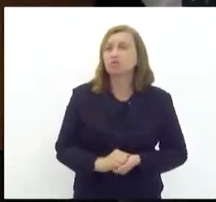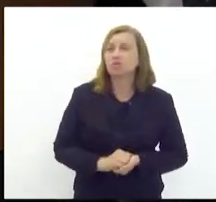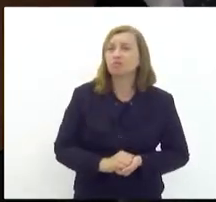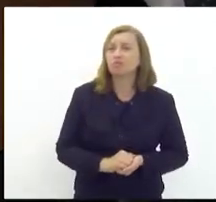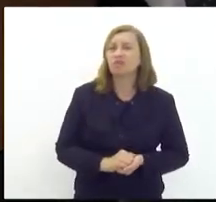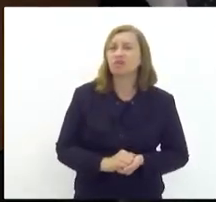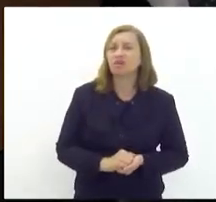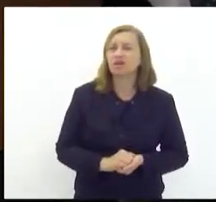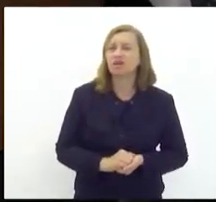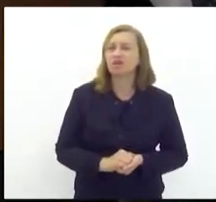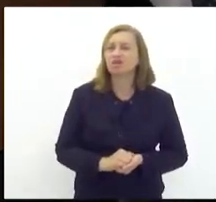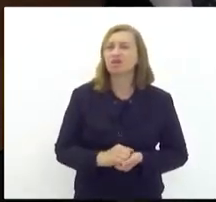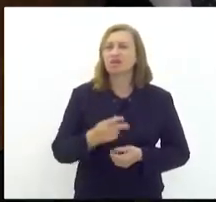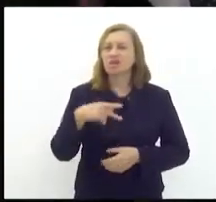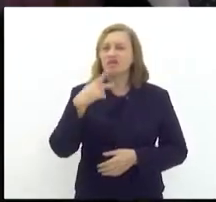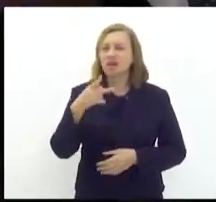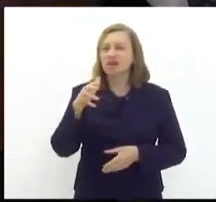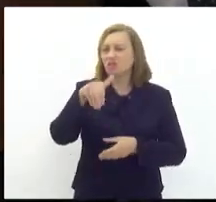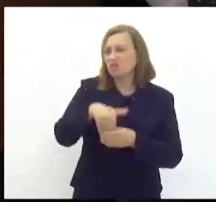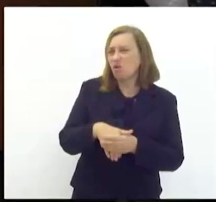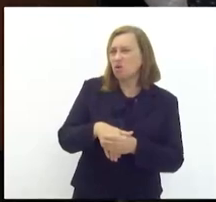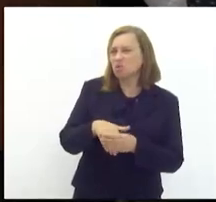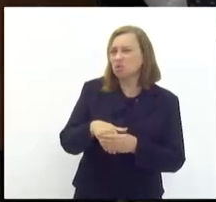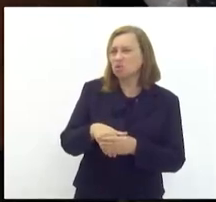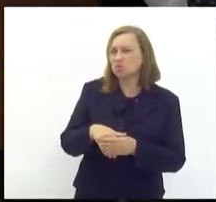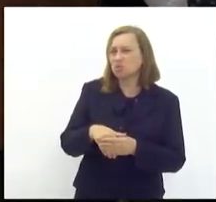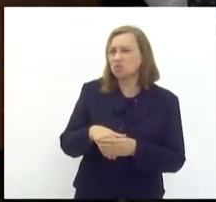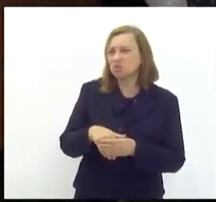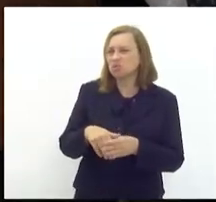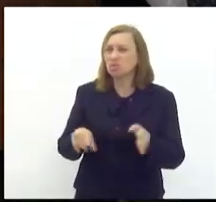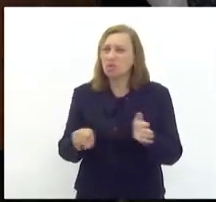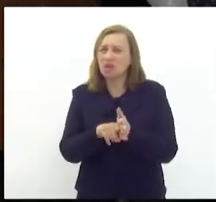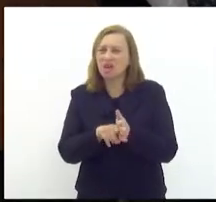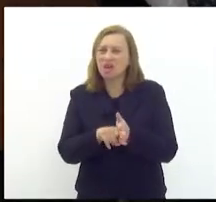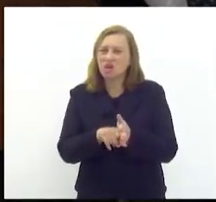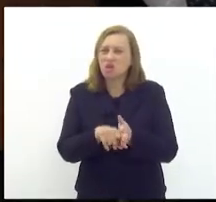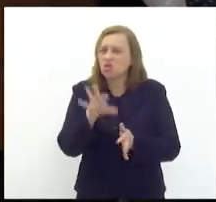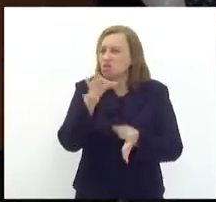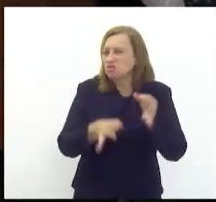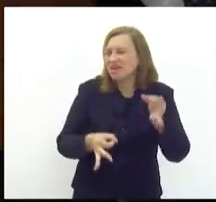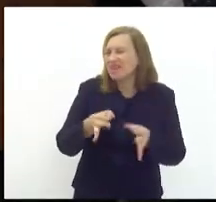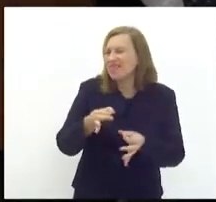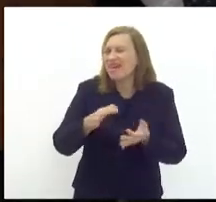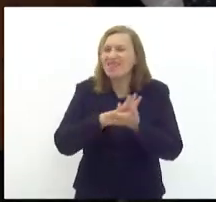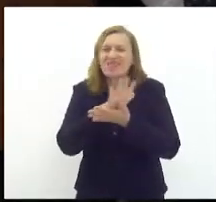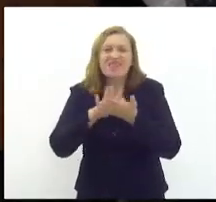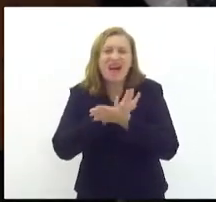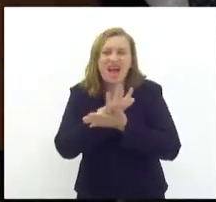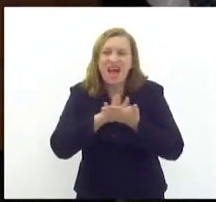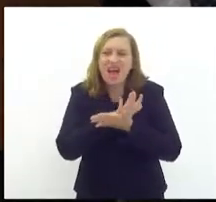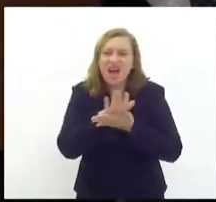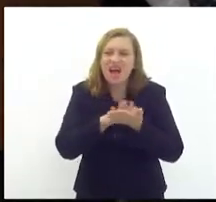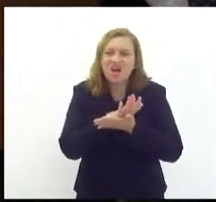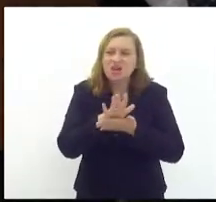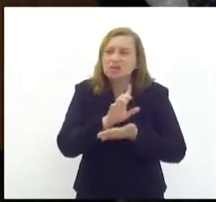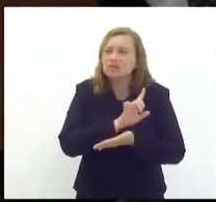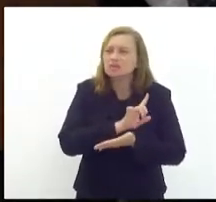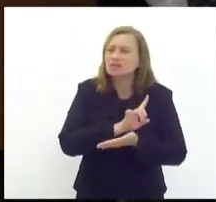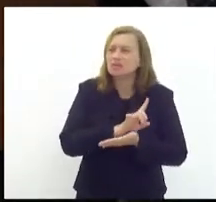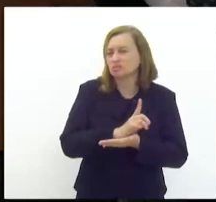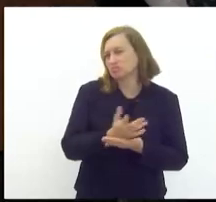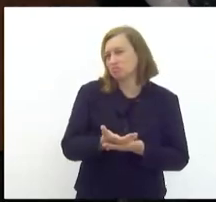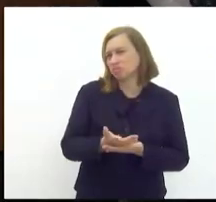ter direcionado voto negativo não houve nenhuma justificativa para não concessão